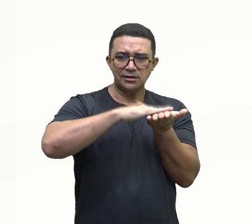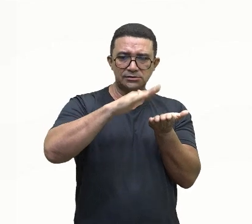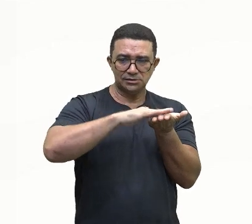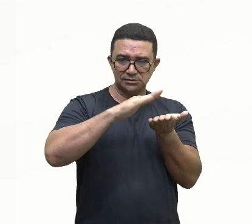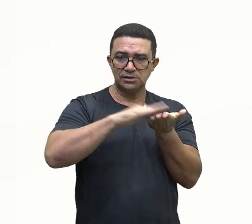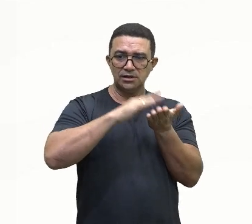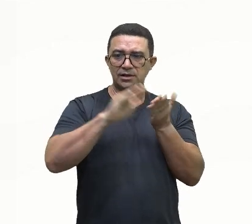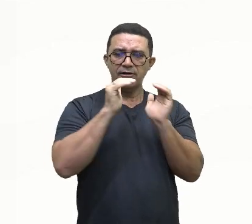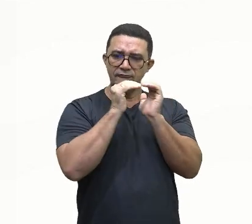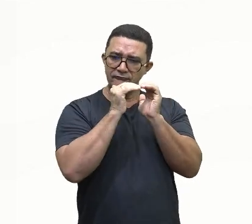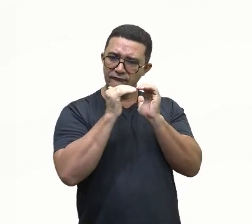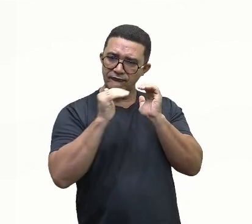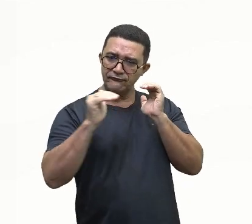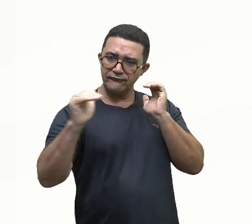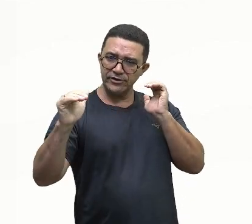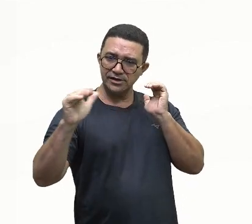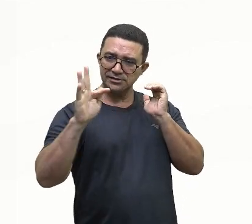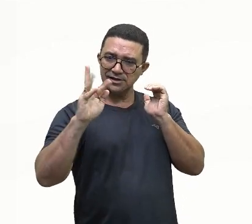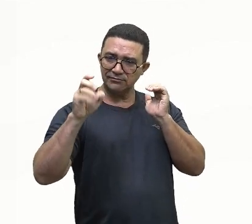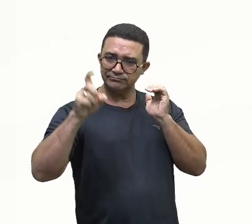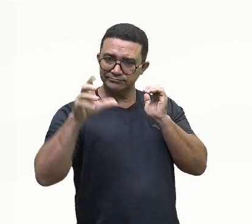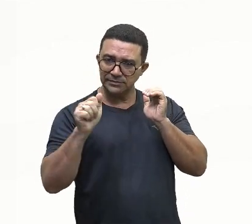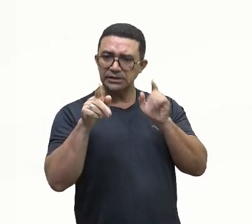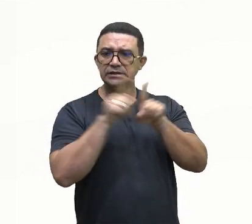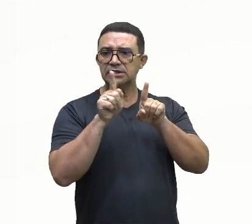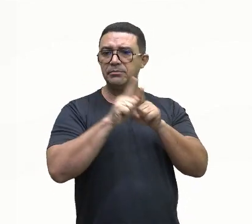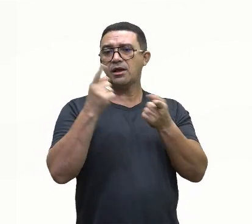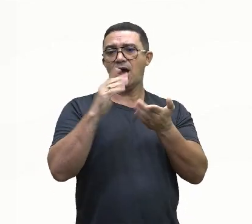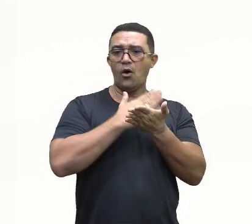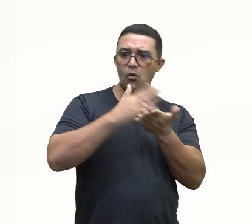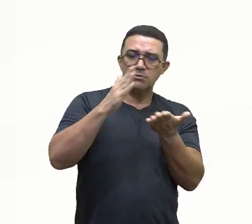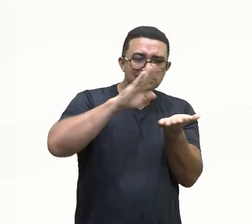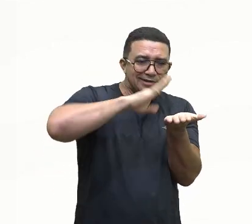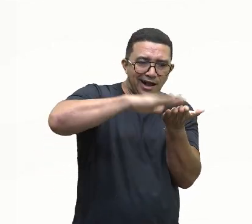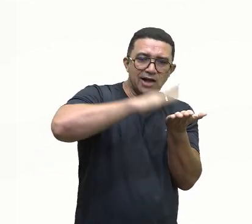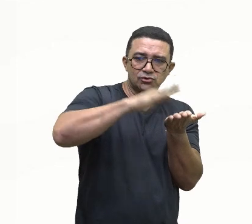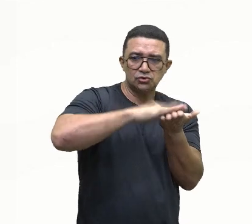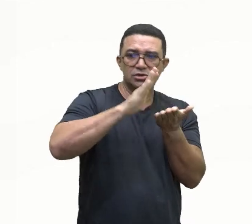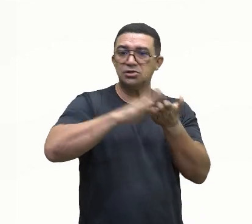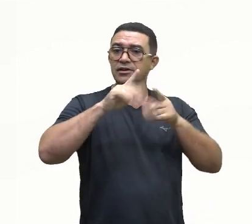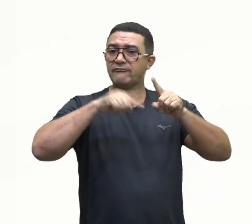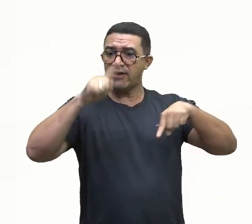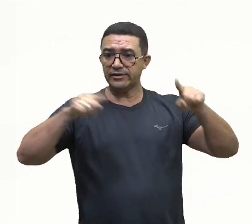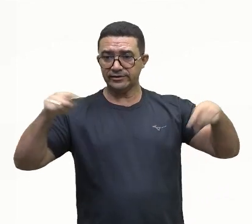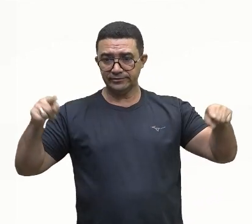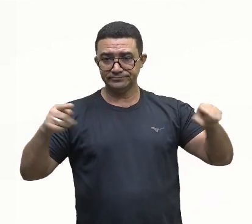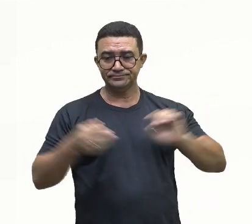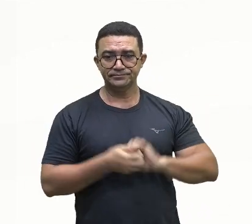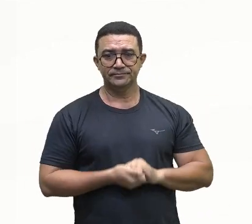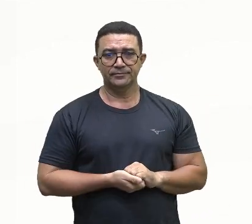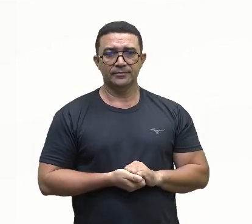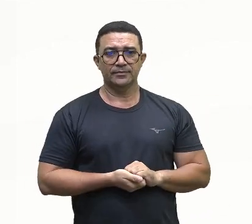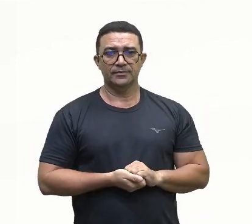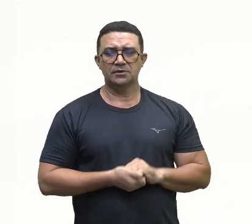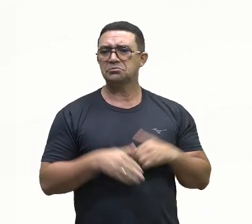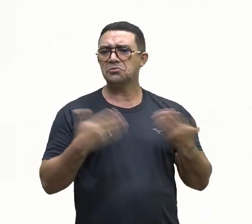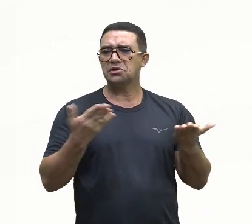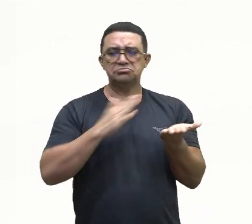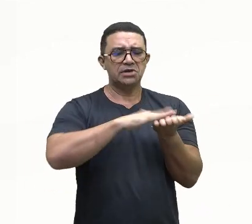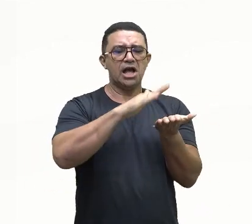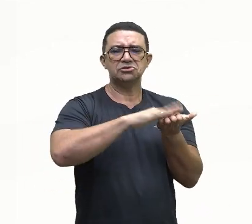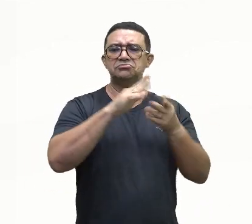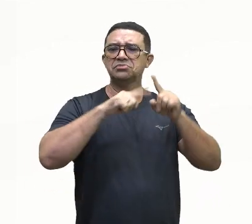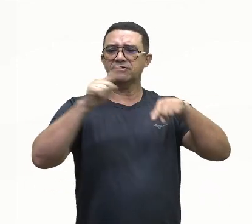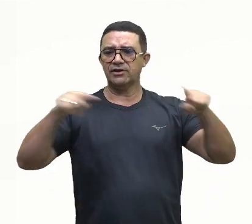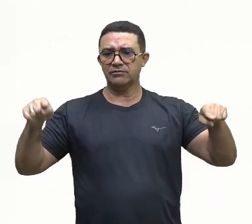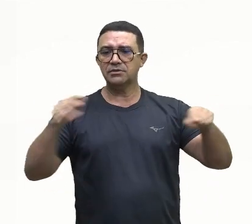fixas quanto as variáveis. E quais são essas despesas fixas e variáveis? A gente tem aqui